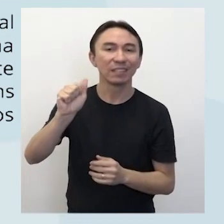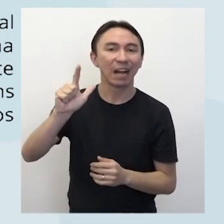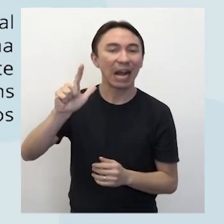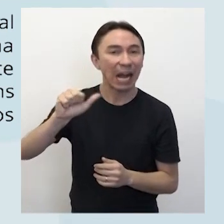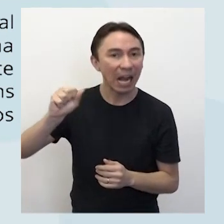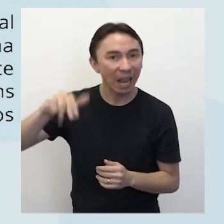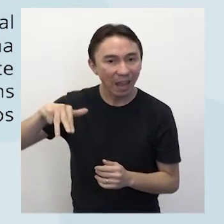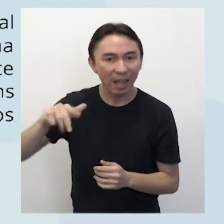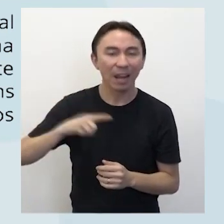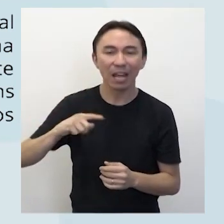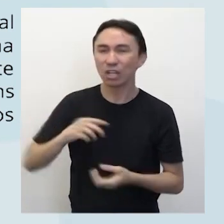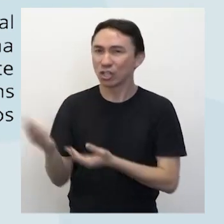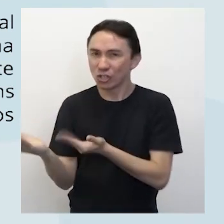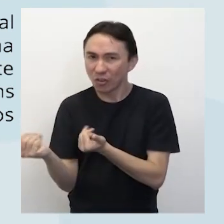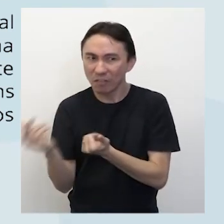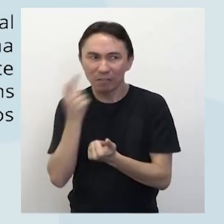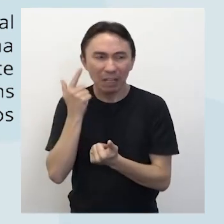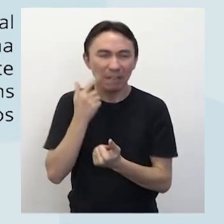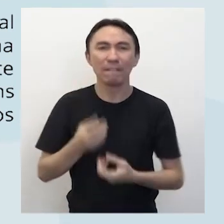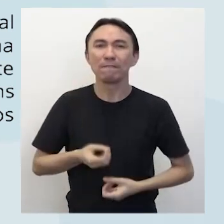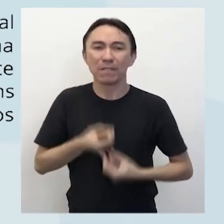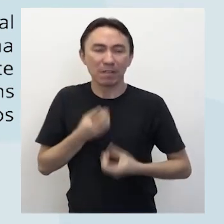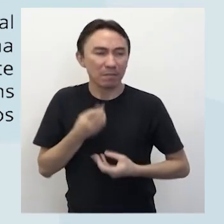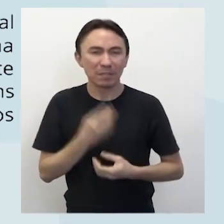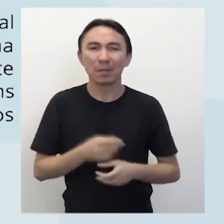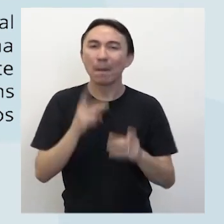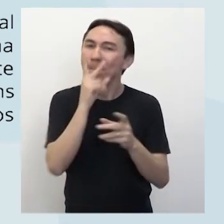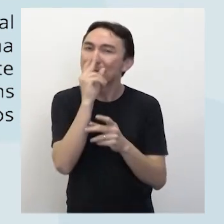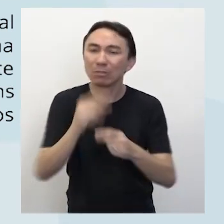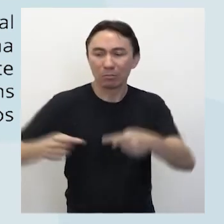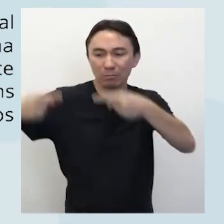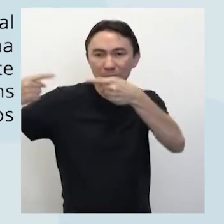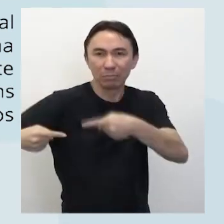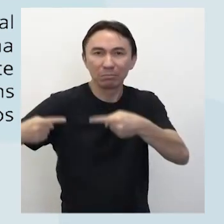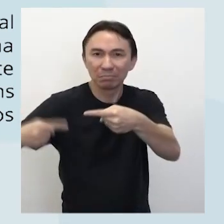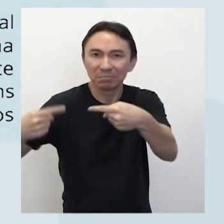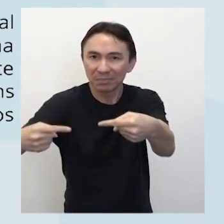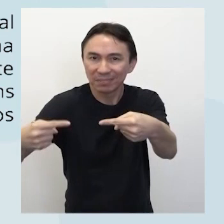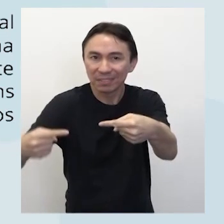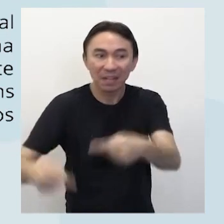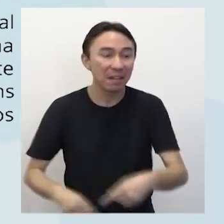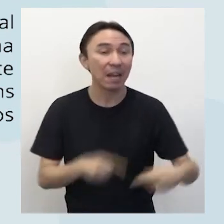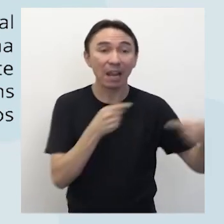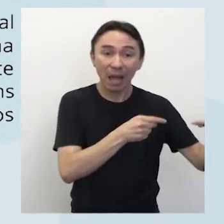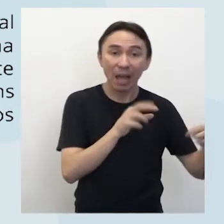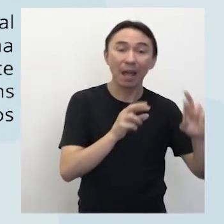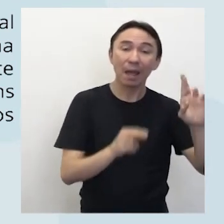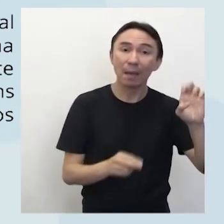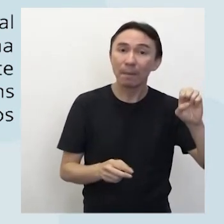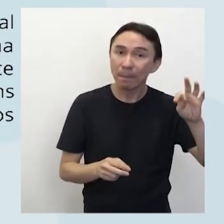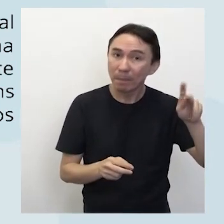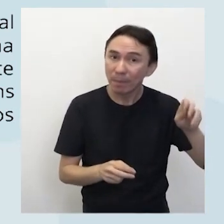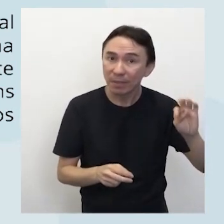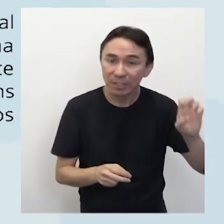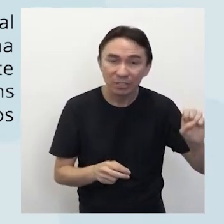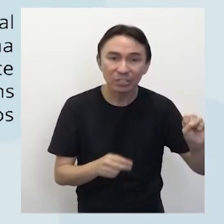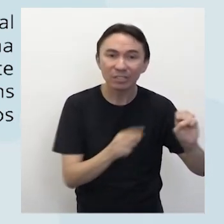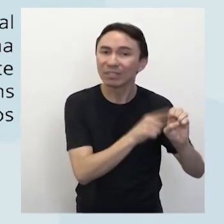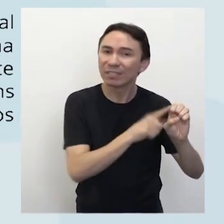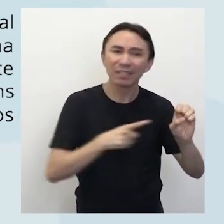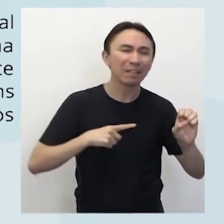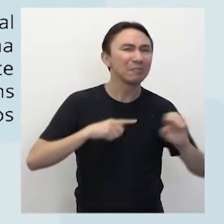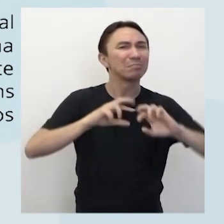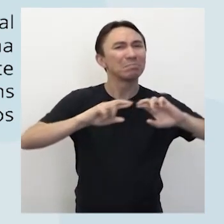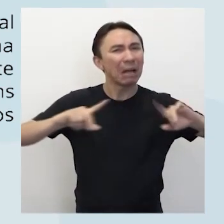em batalhas. Tanto o repente como o slam são presenças comuns em saraus que se dão em